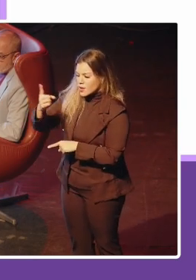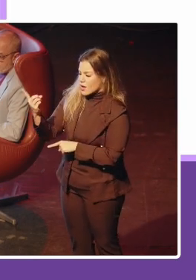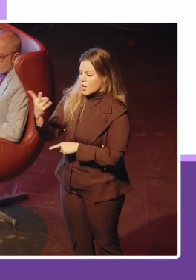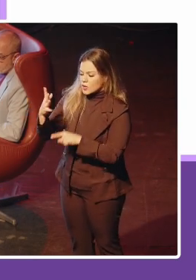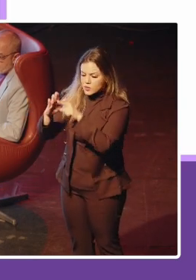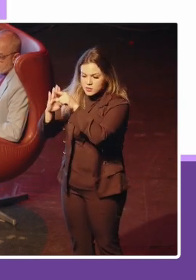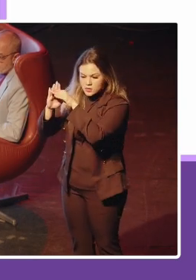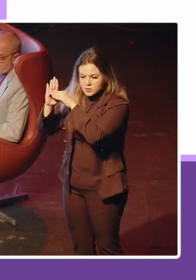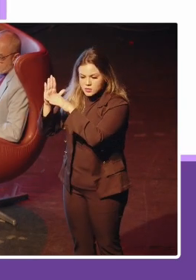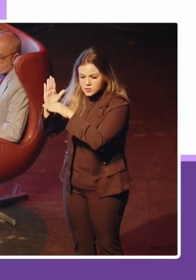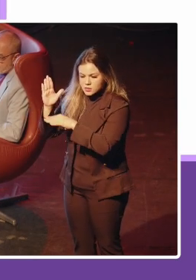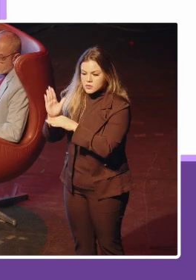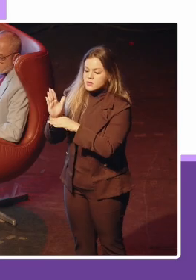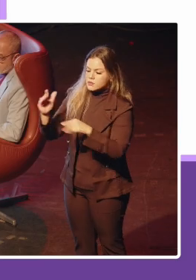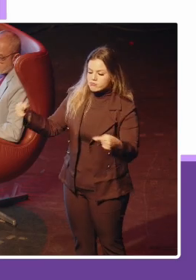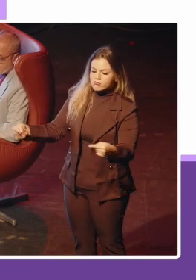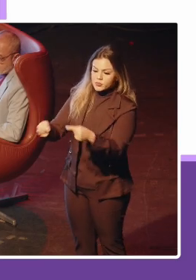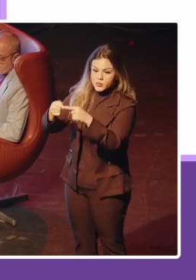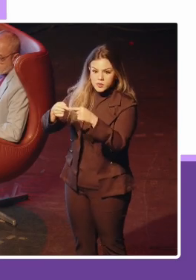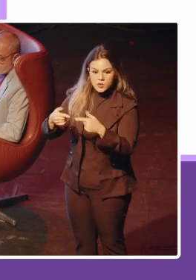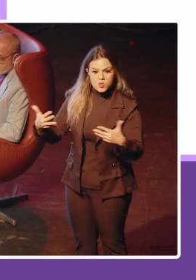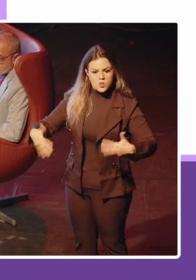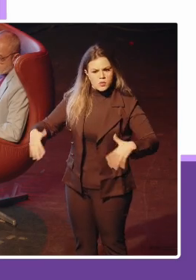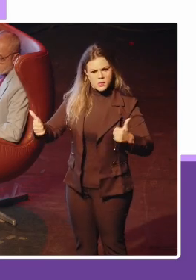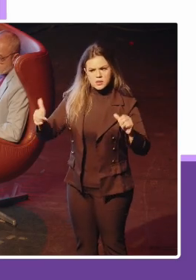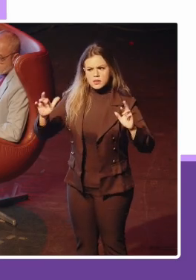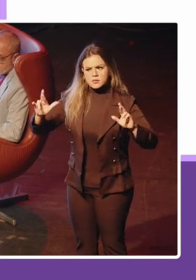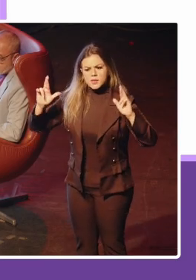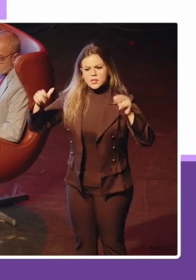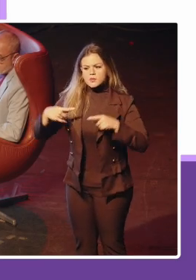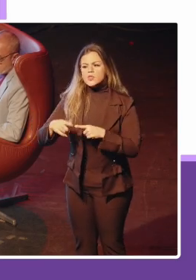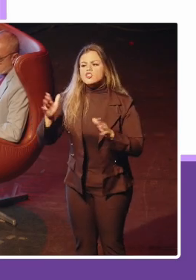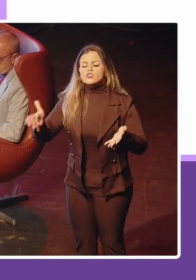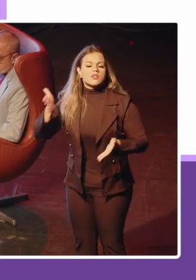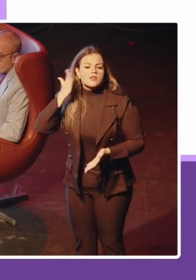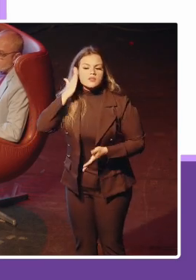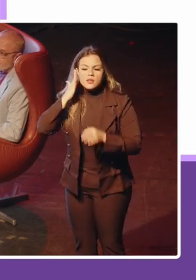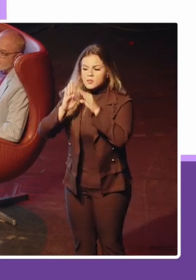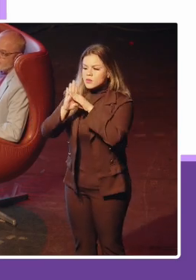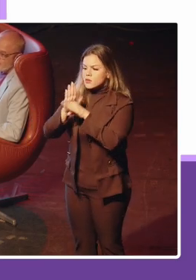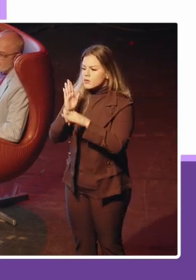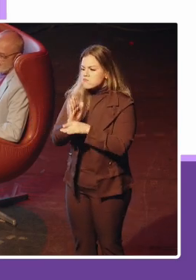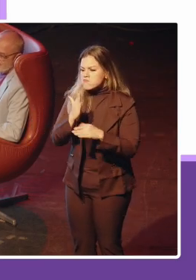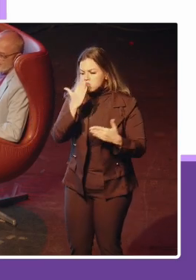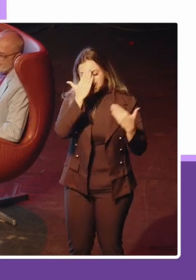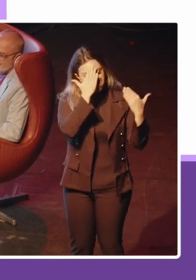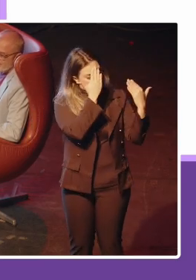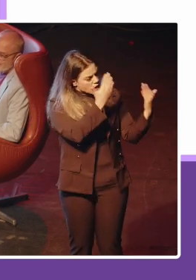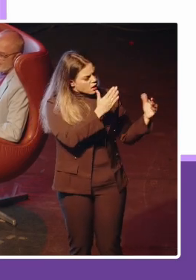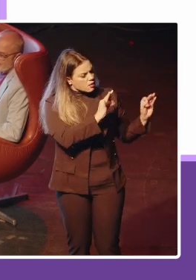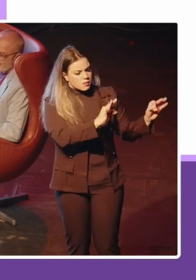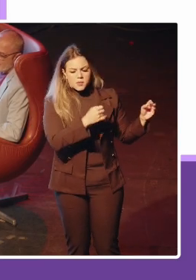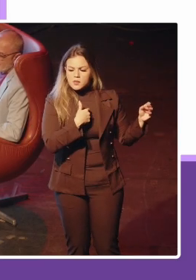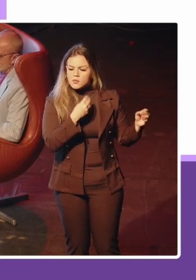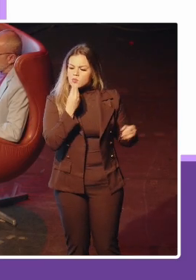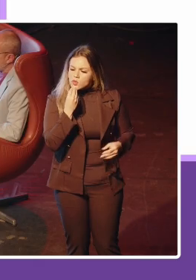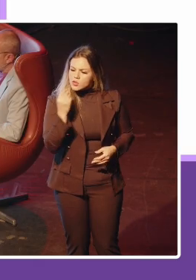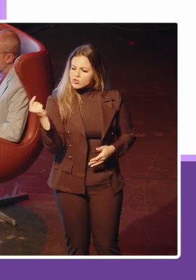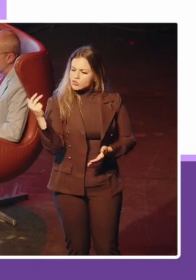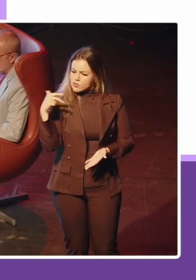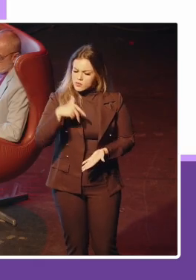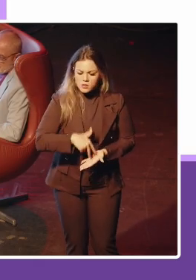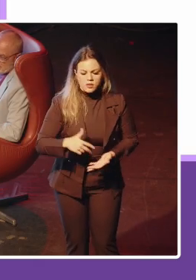isso traz muita esperança, muito trabalho a fazer em termos de prevenção. Então, eu agradeço muito a oportunidade de estar falando sobre esse tema